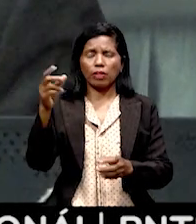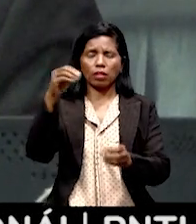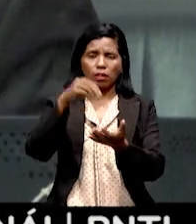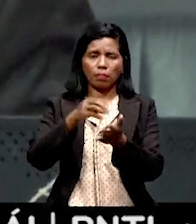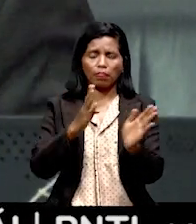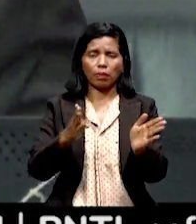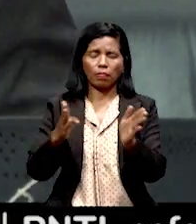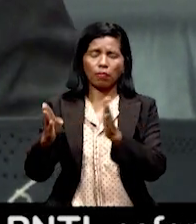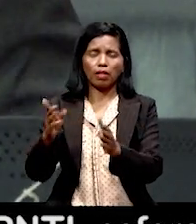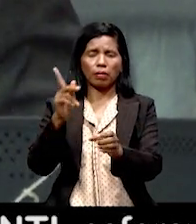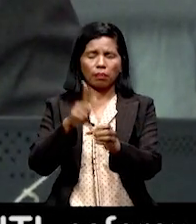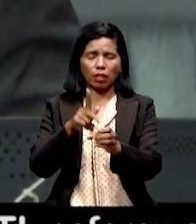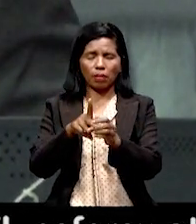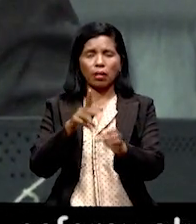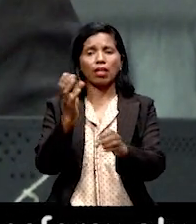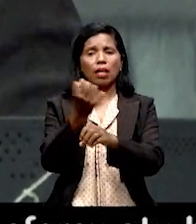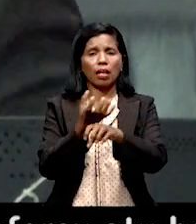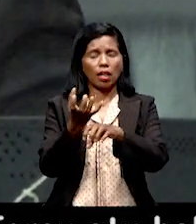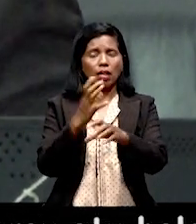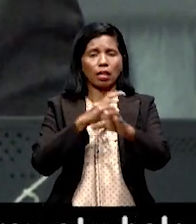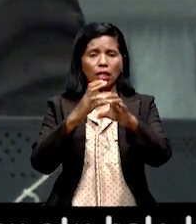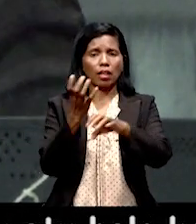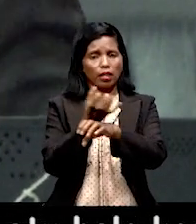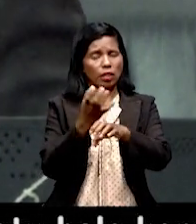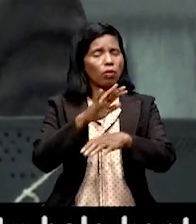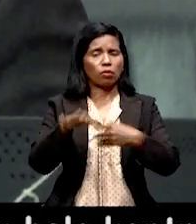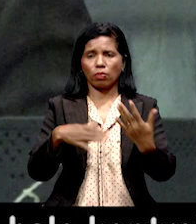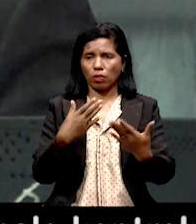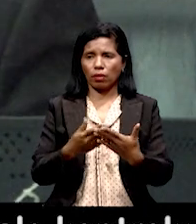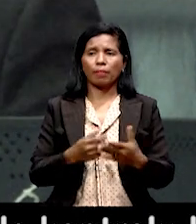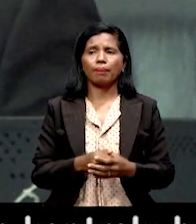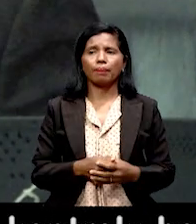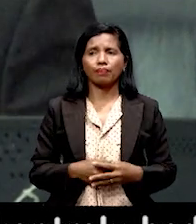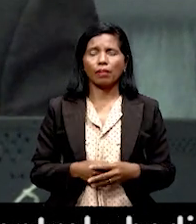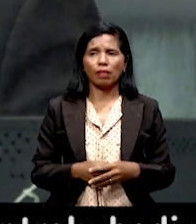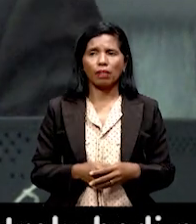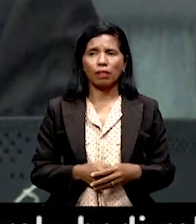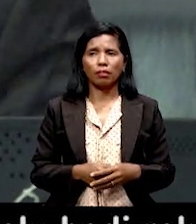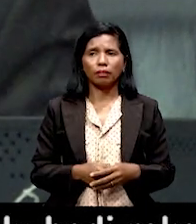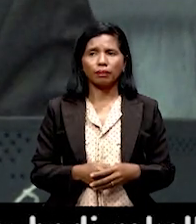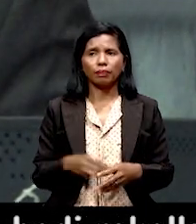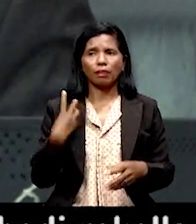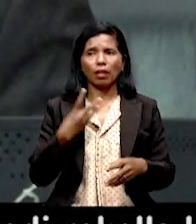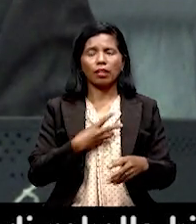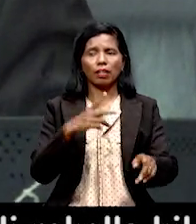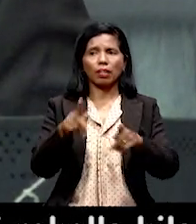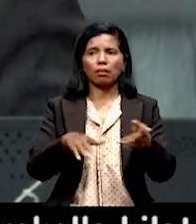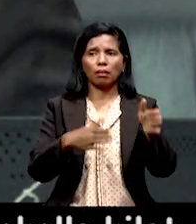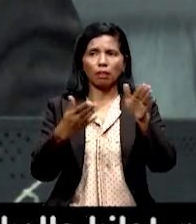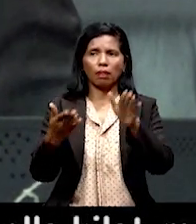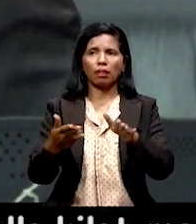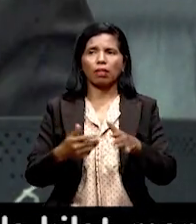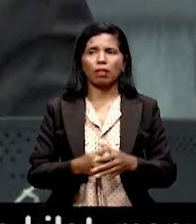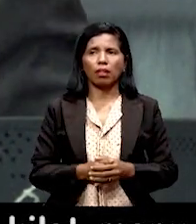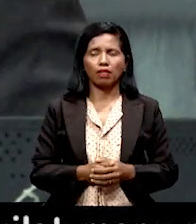prepara combustível roto. Mas depois tem lá, bebe. Atle, então, quando itene, ema mate, ema cobra,